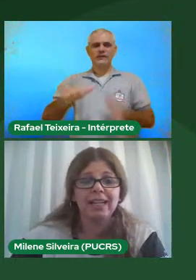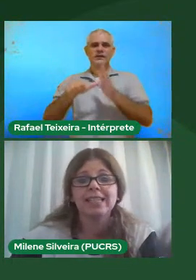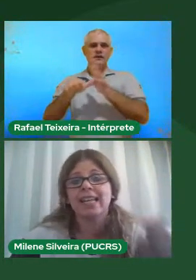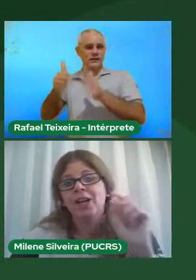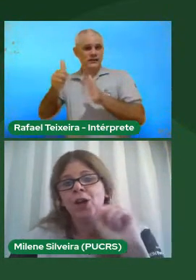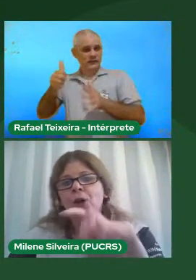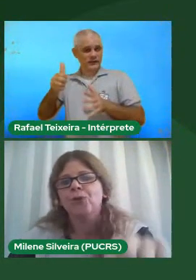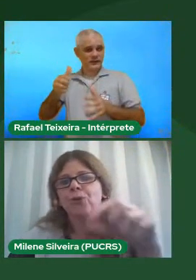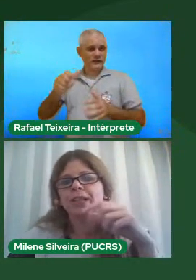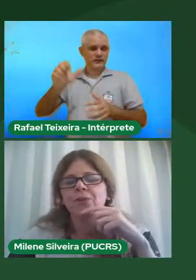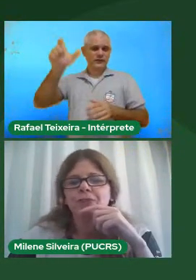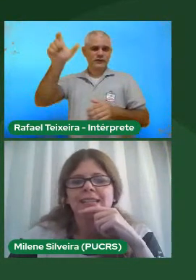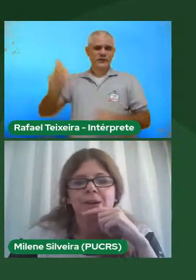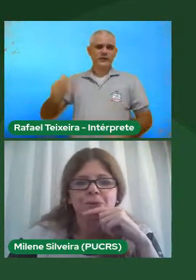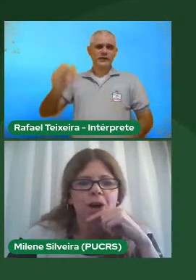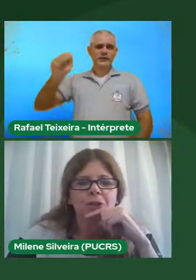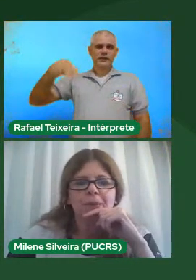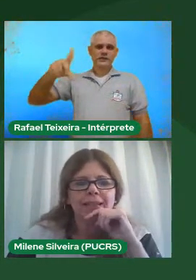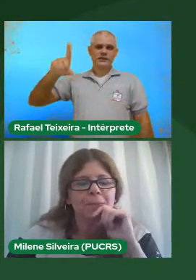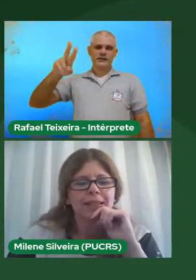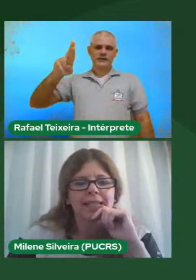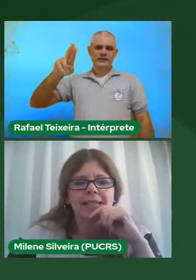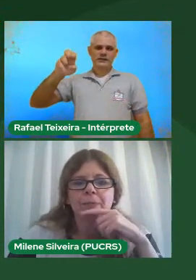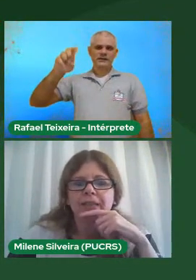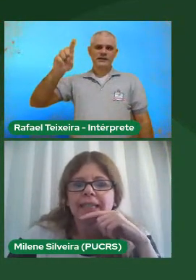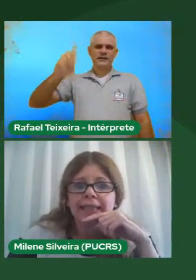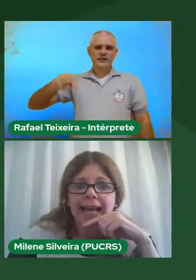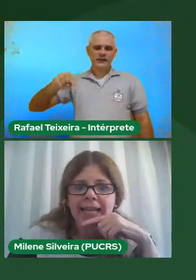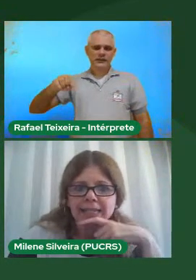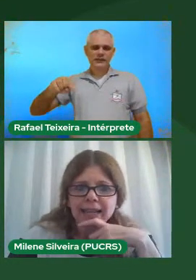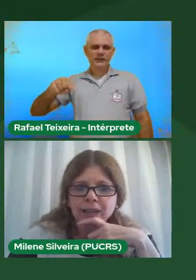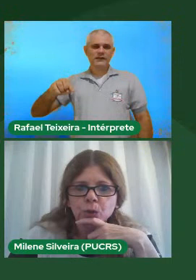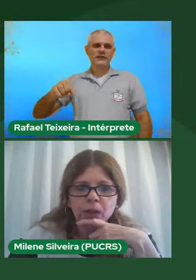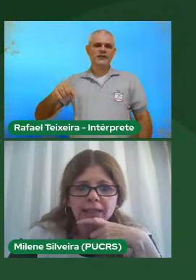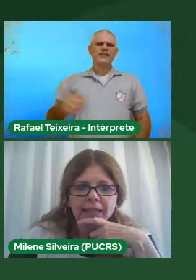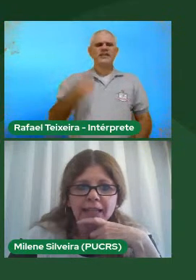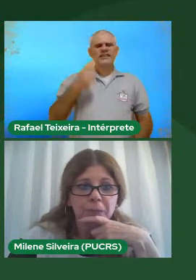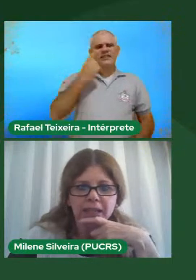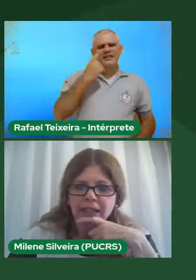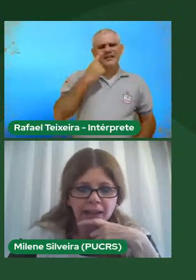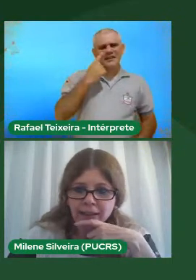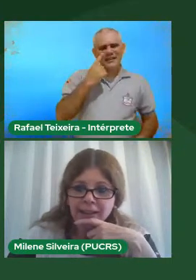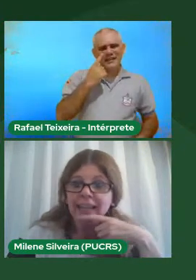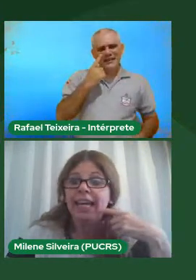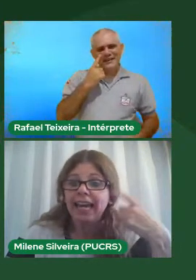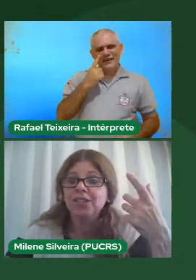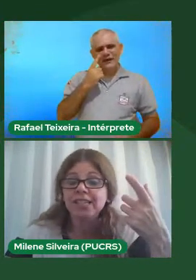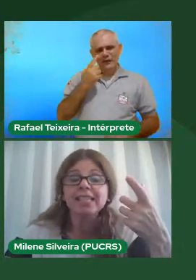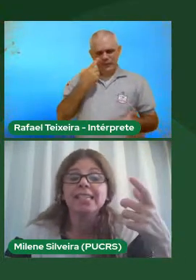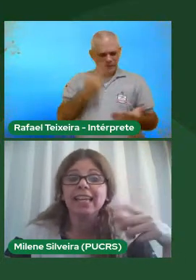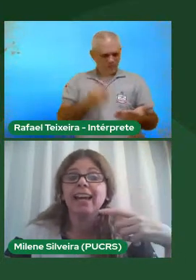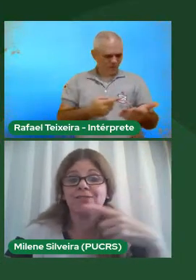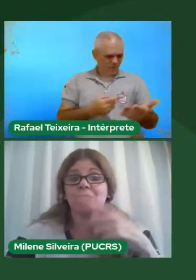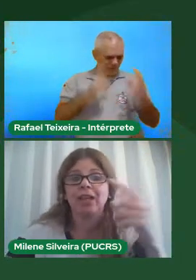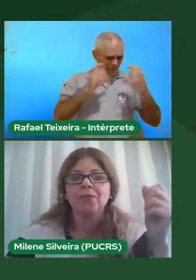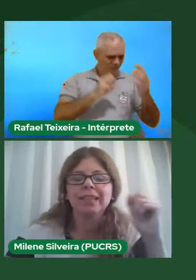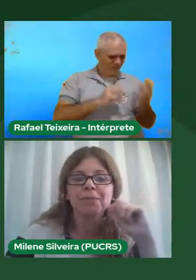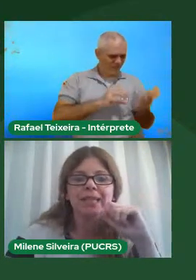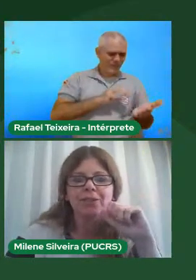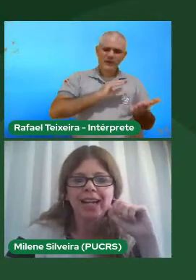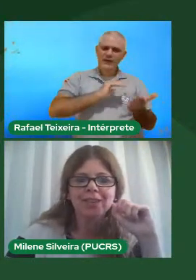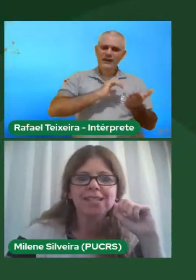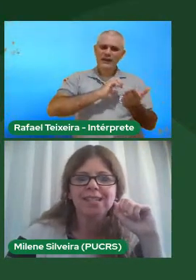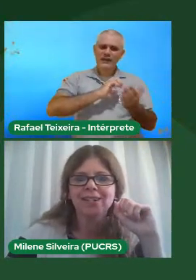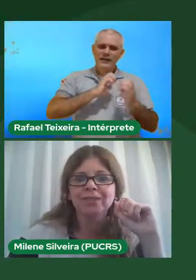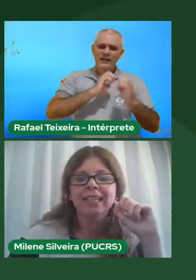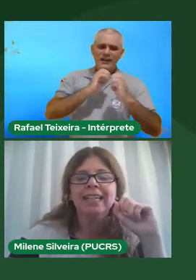primeiro IHC foi quando eu vi essa foto, eu mandei para a Tassiana e perguntei, Tassi, é tu que está aqui, menina? Ela disse sim, ela disse, eu estava